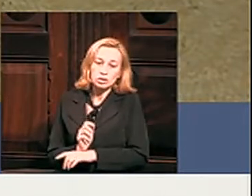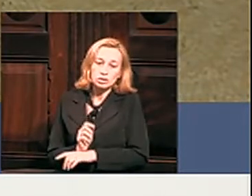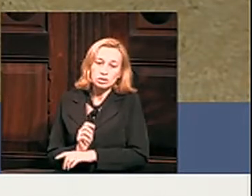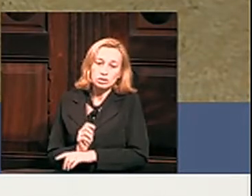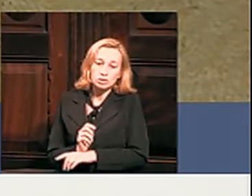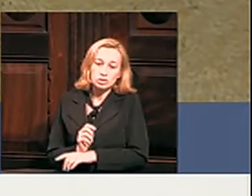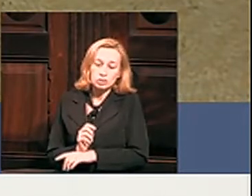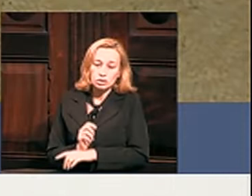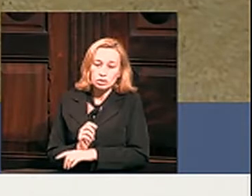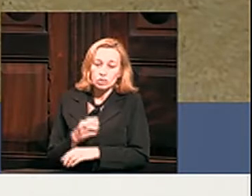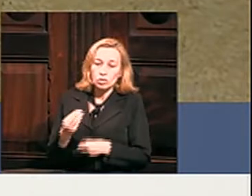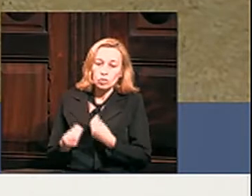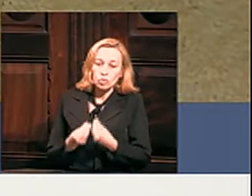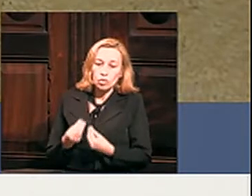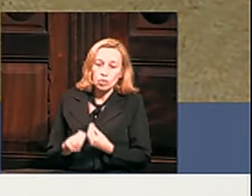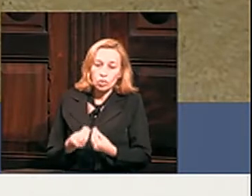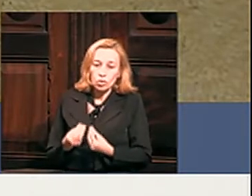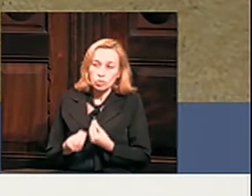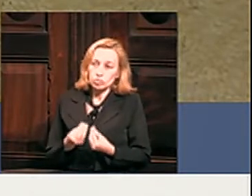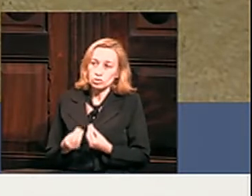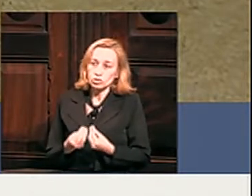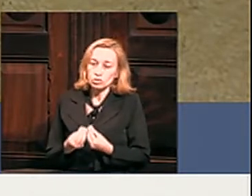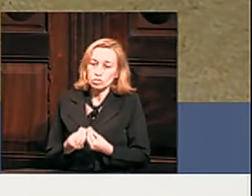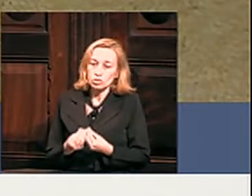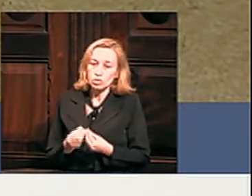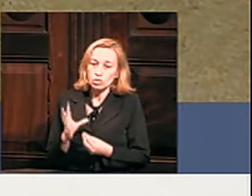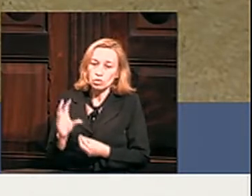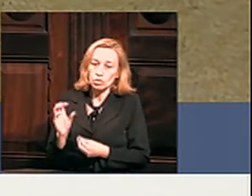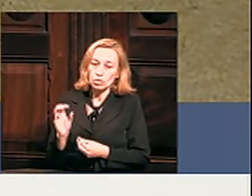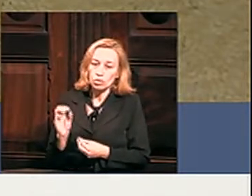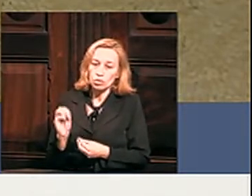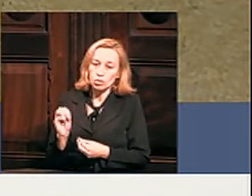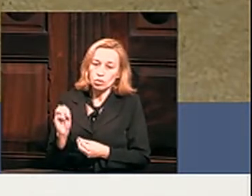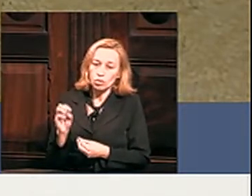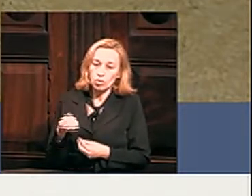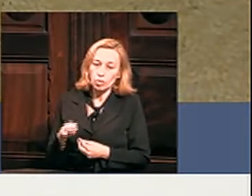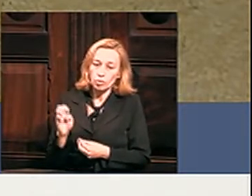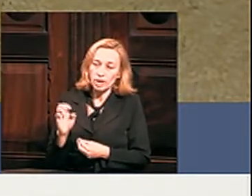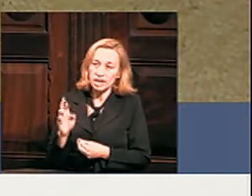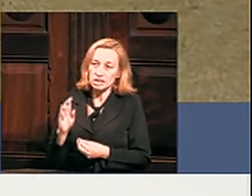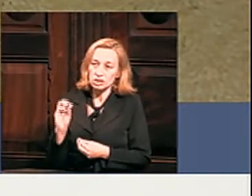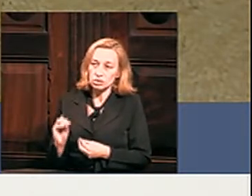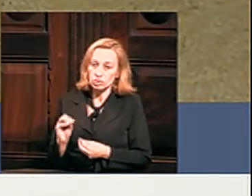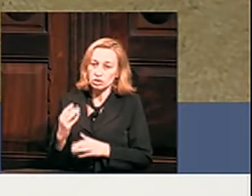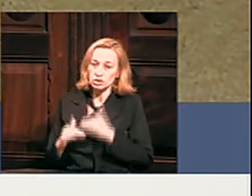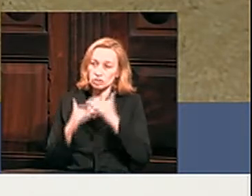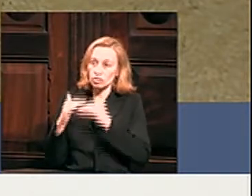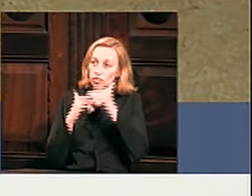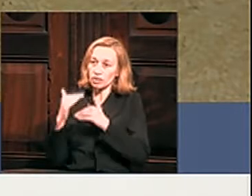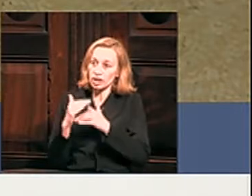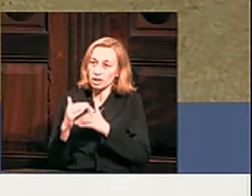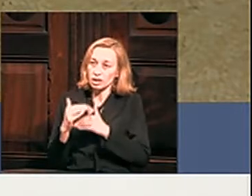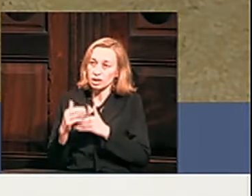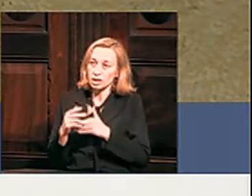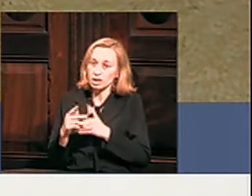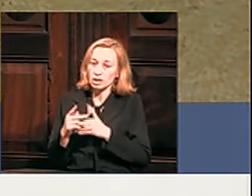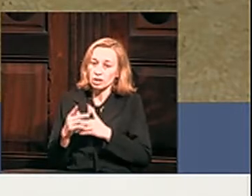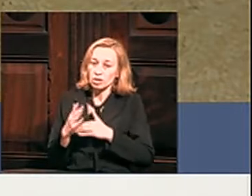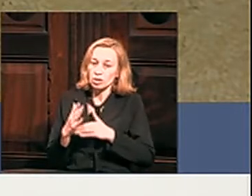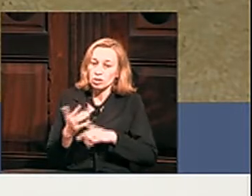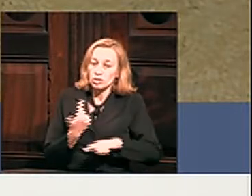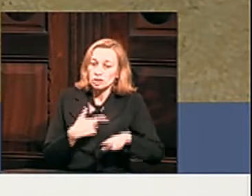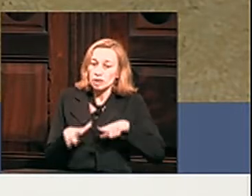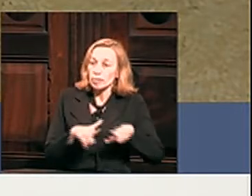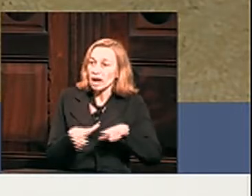proibitivo. Comércio não consegue se desenvolver. Emprego saindo do Estado do Rio de Janeiro